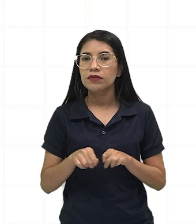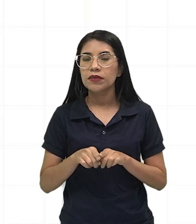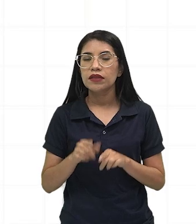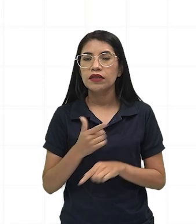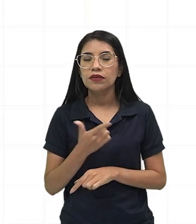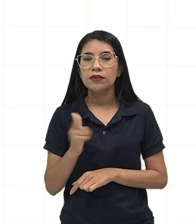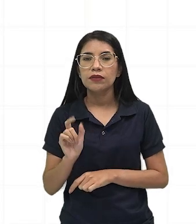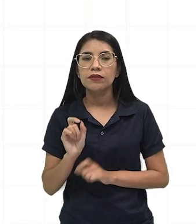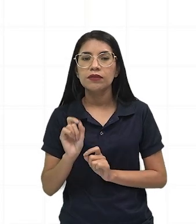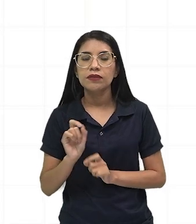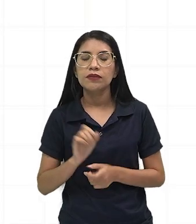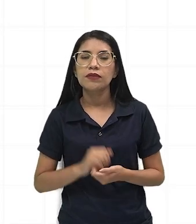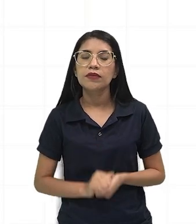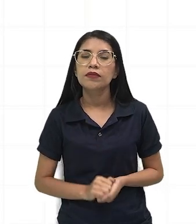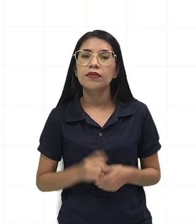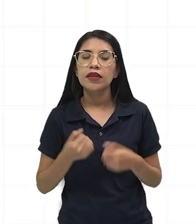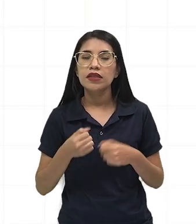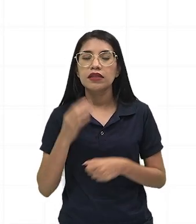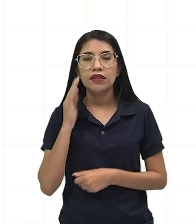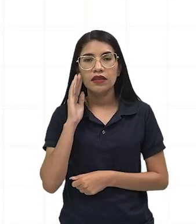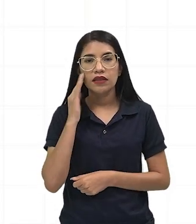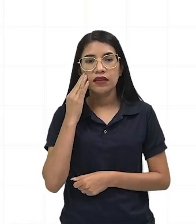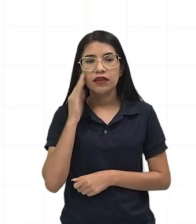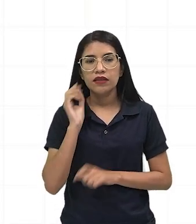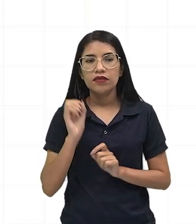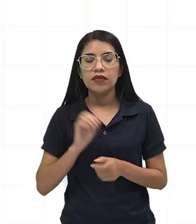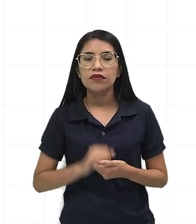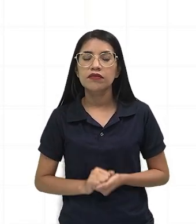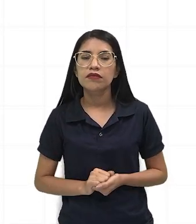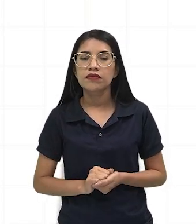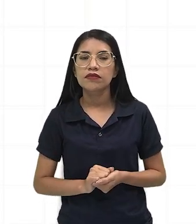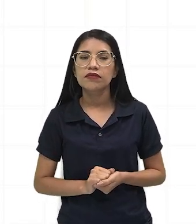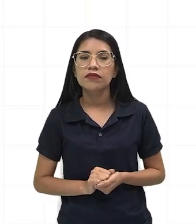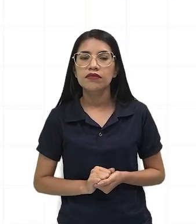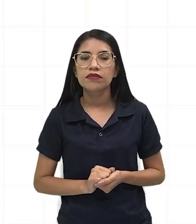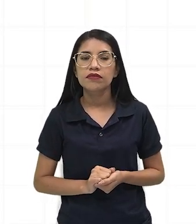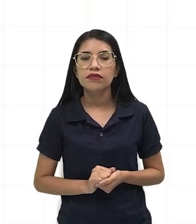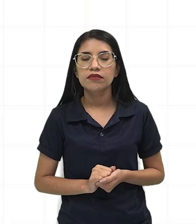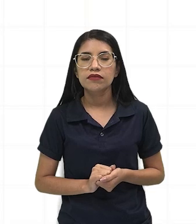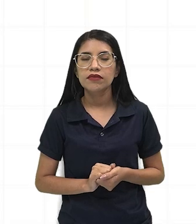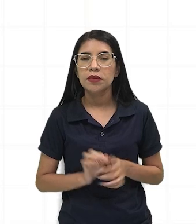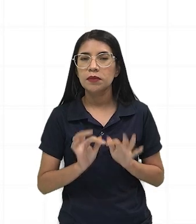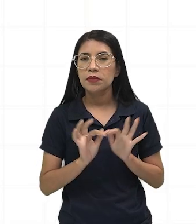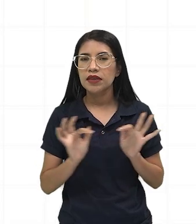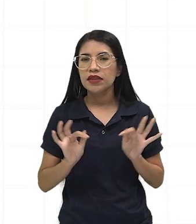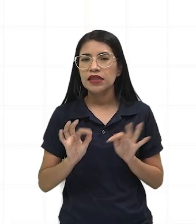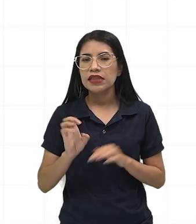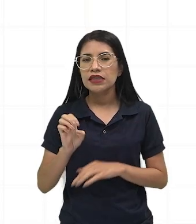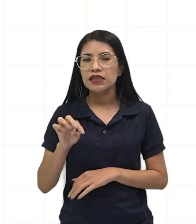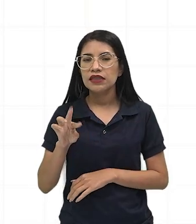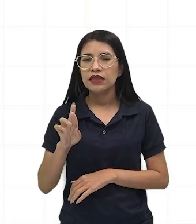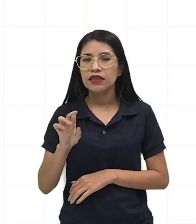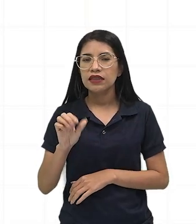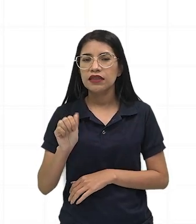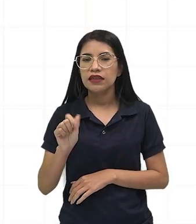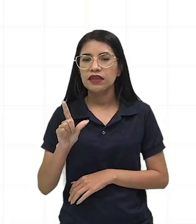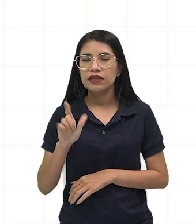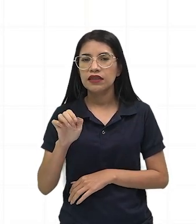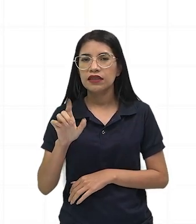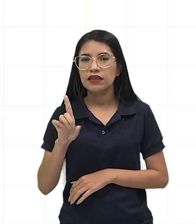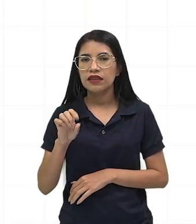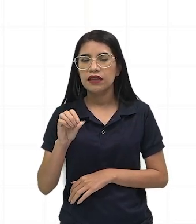que entender as medidas de centralidade ou medidas de tendência central.